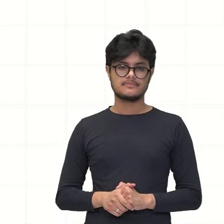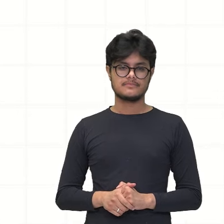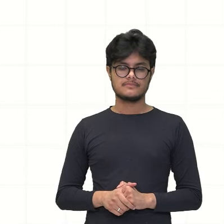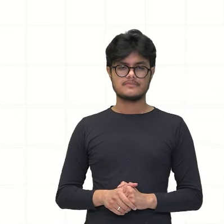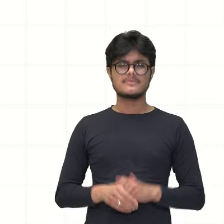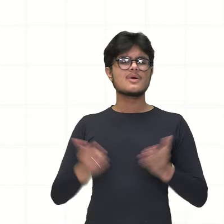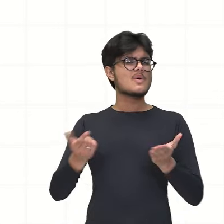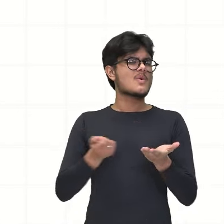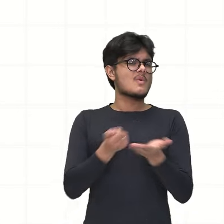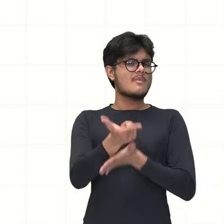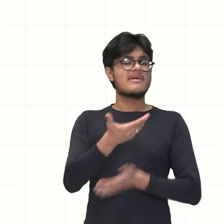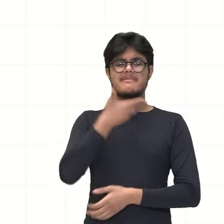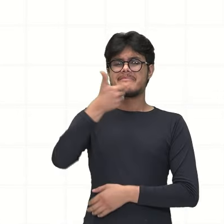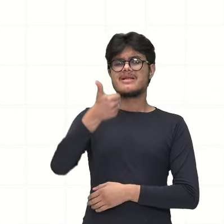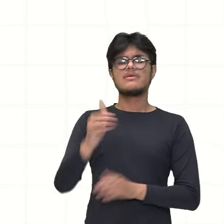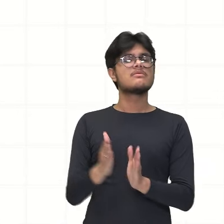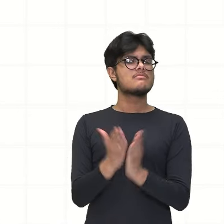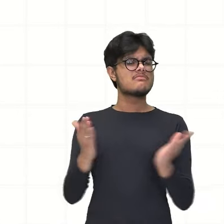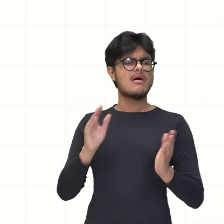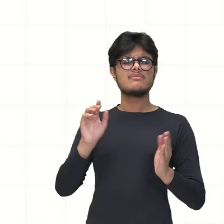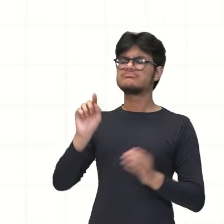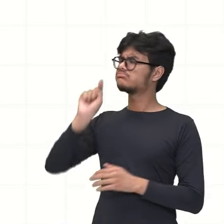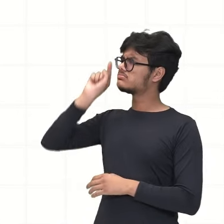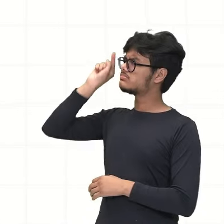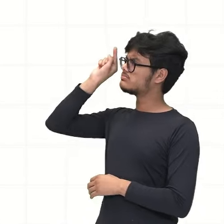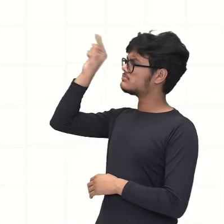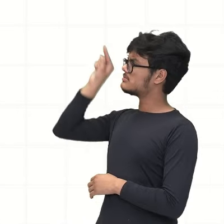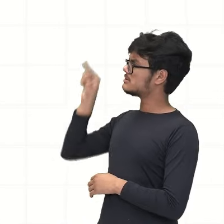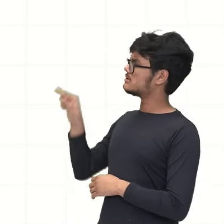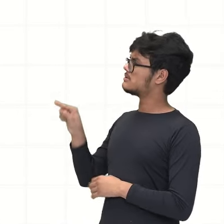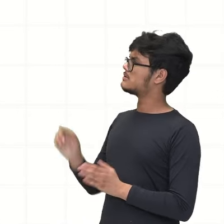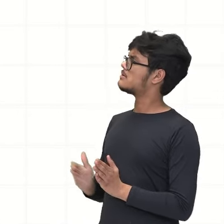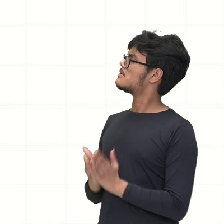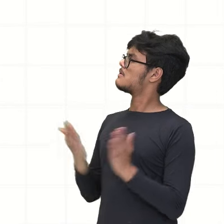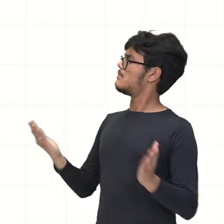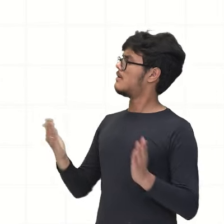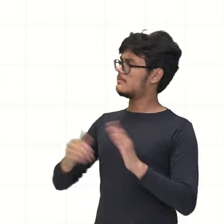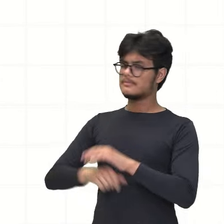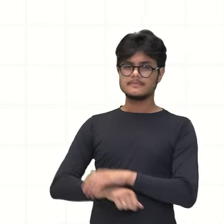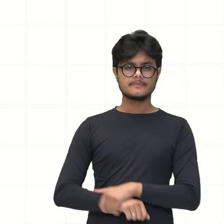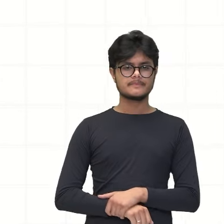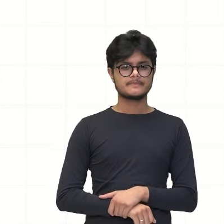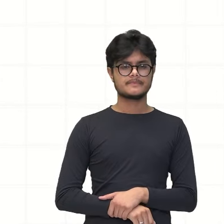R$351. Então, qual seria a opção mais interessante?